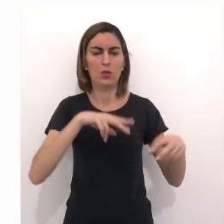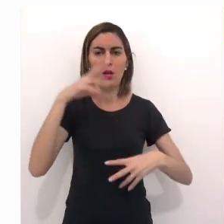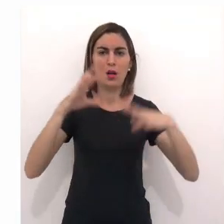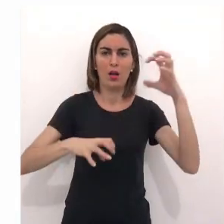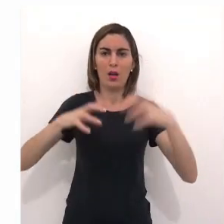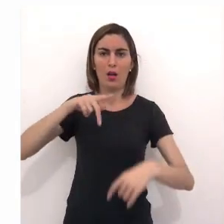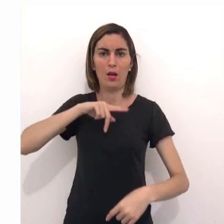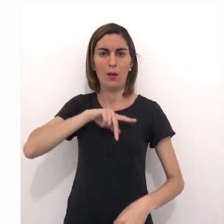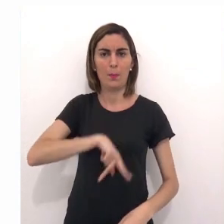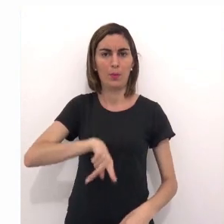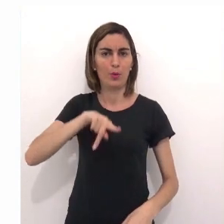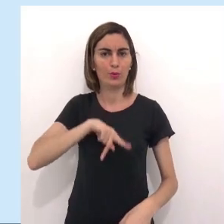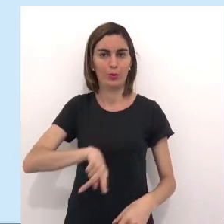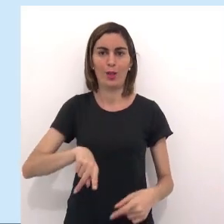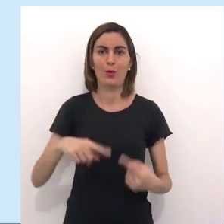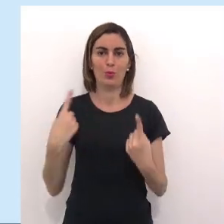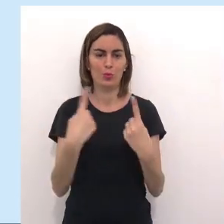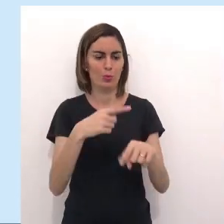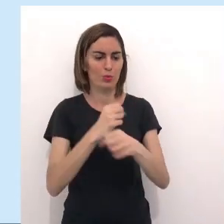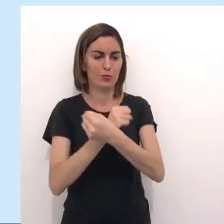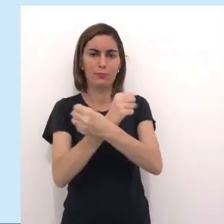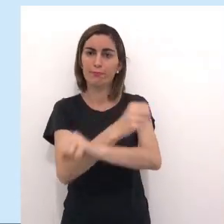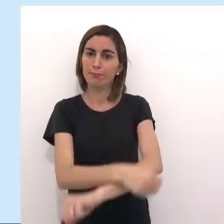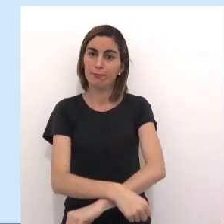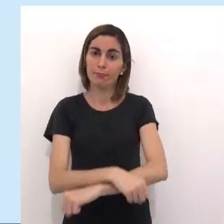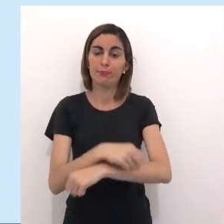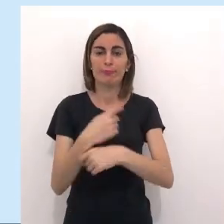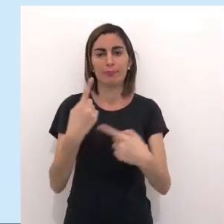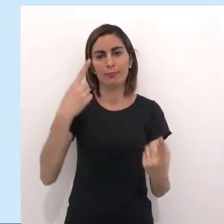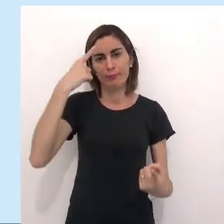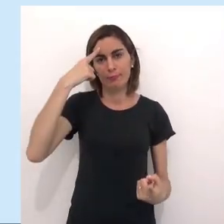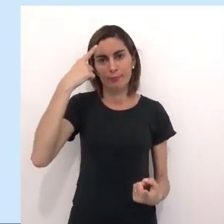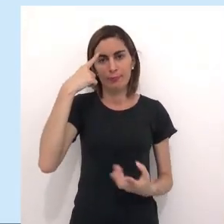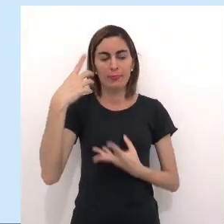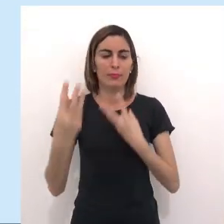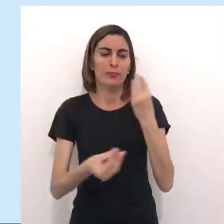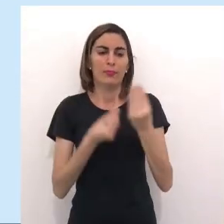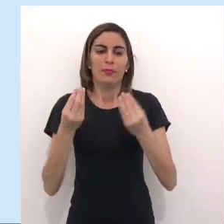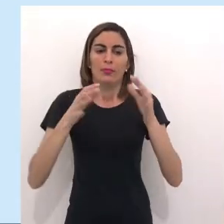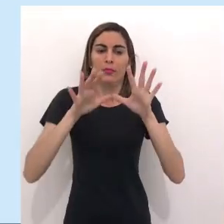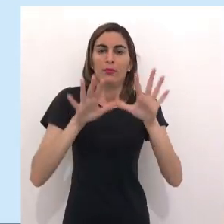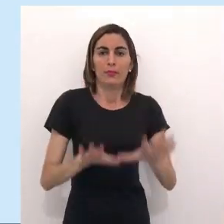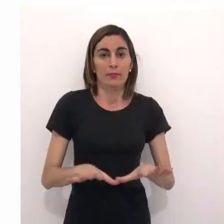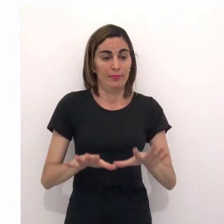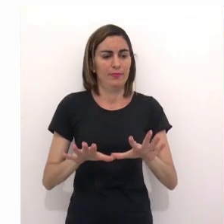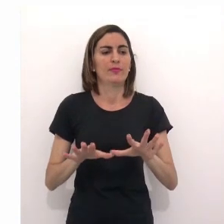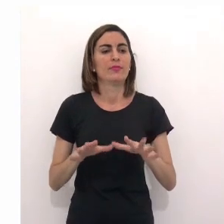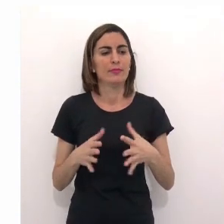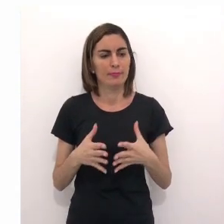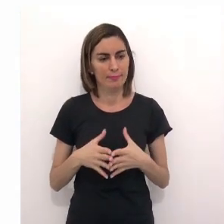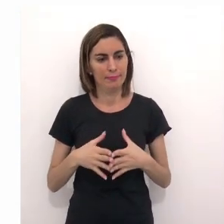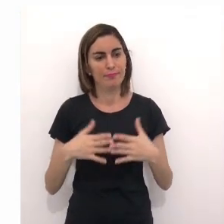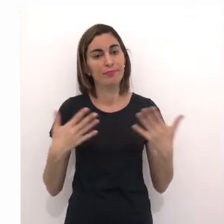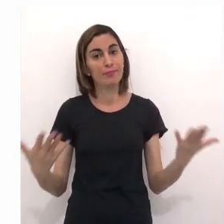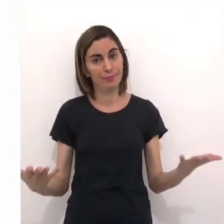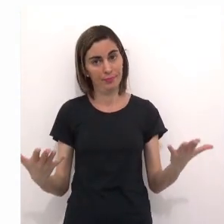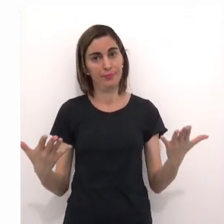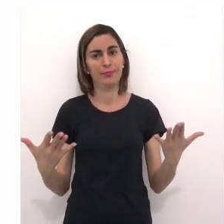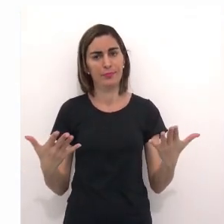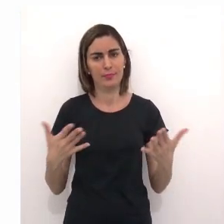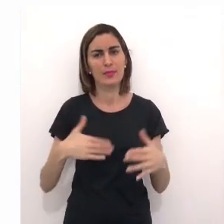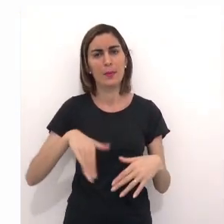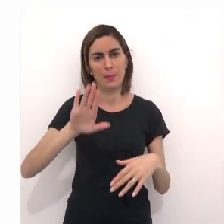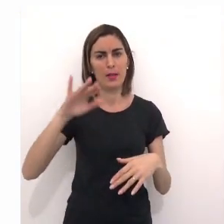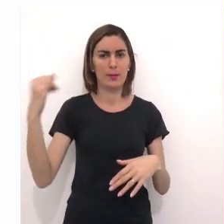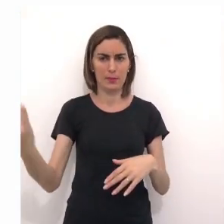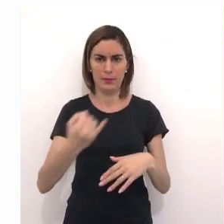etc. Imaginem como ficou esse cenário. Então, a mais importante santidade